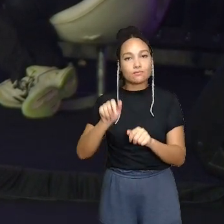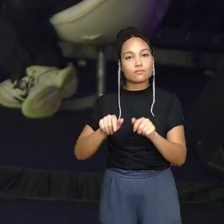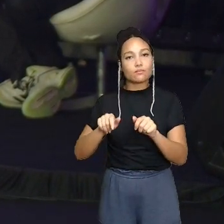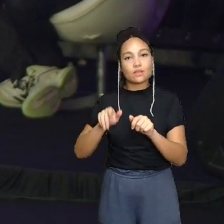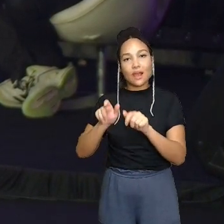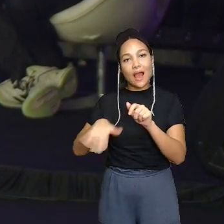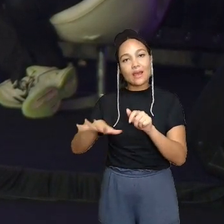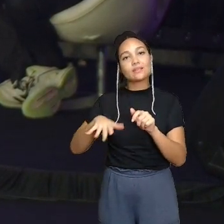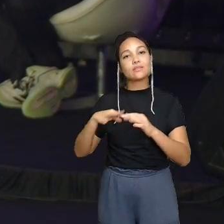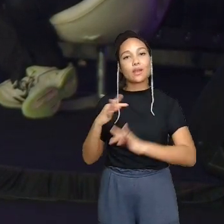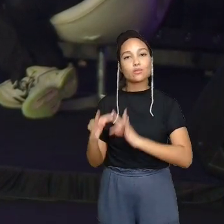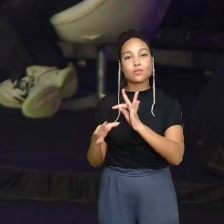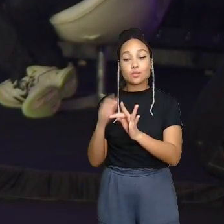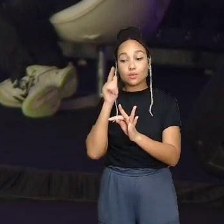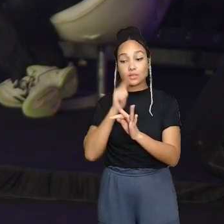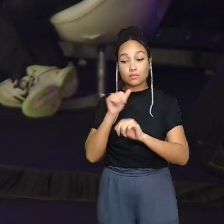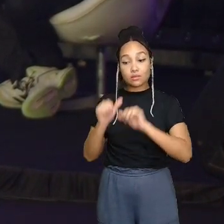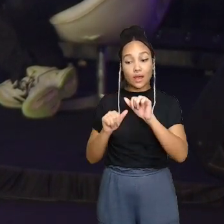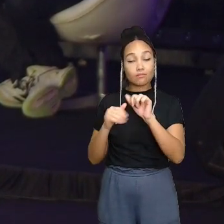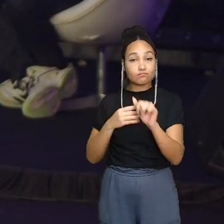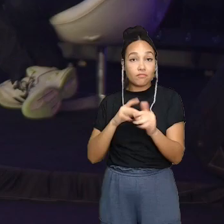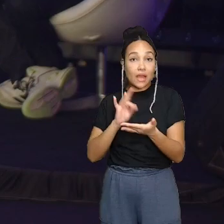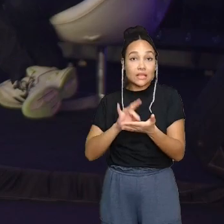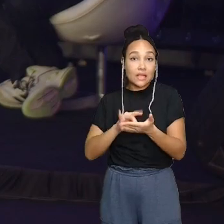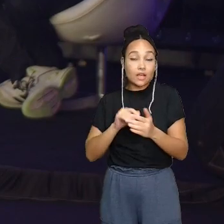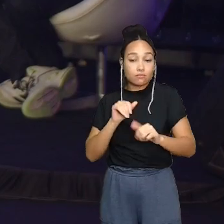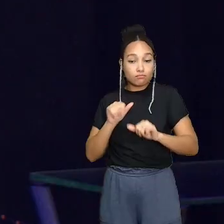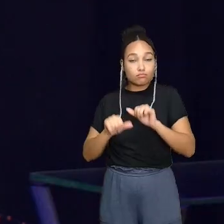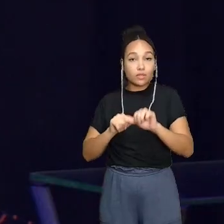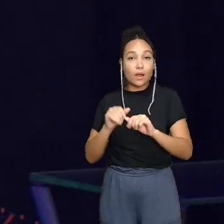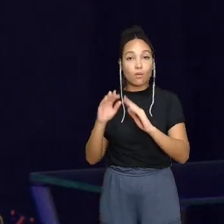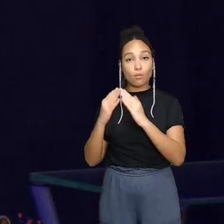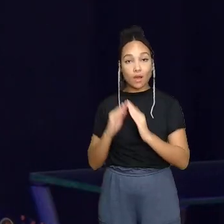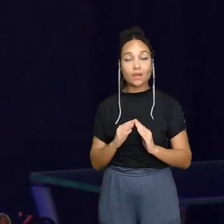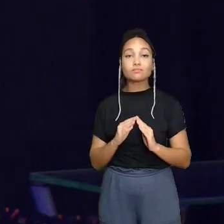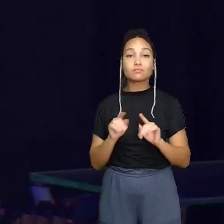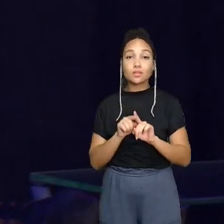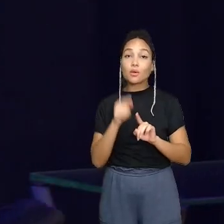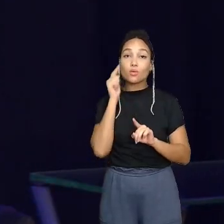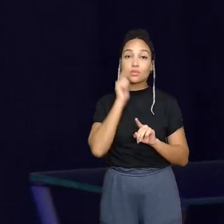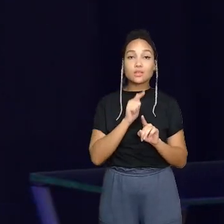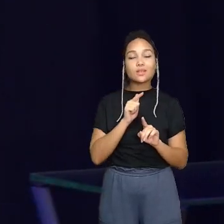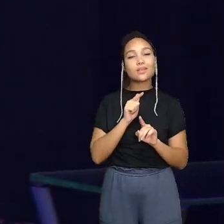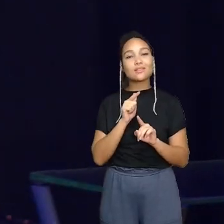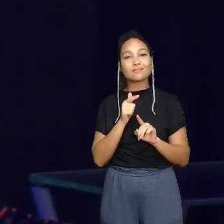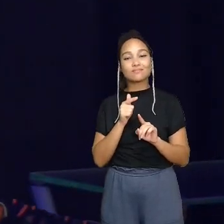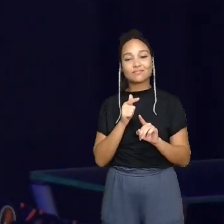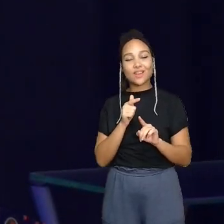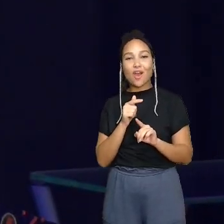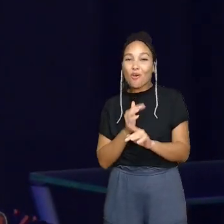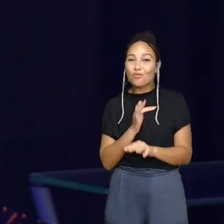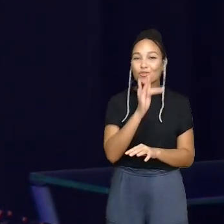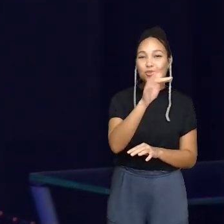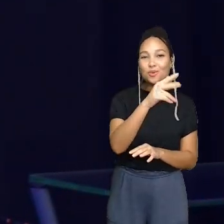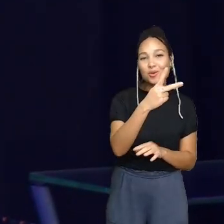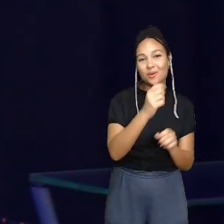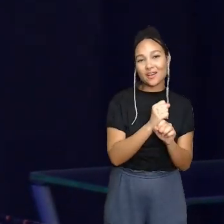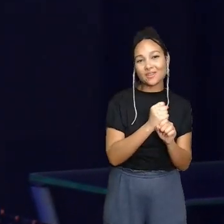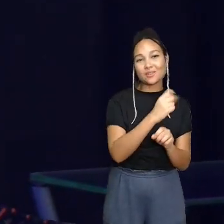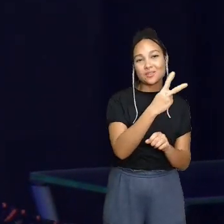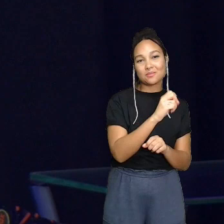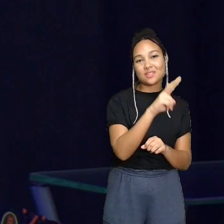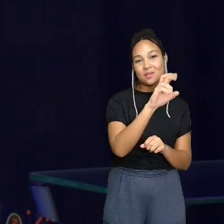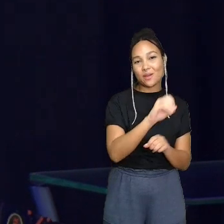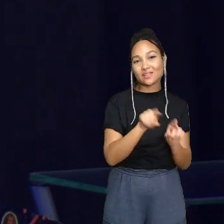realidade. E ao mesmo tempo ali transitando, né, entre o futuro, entre 2050 e entre o agora, que é